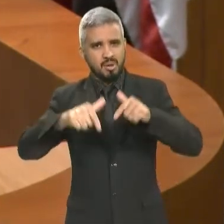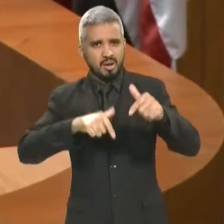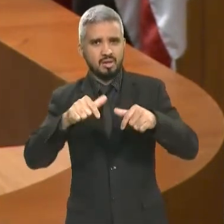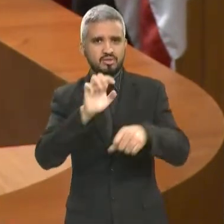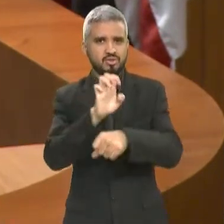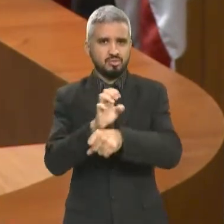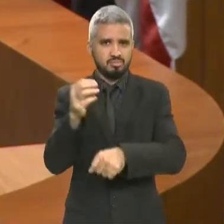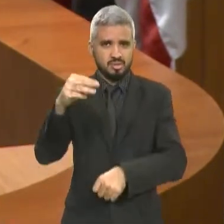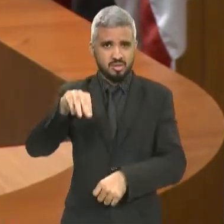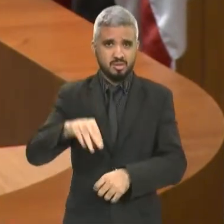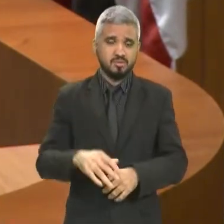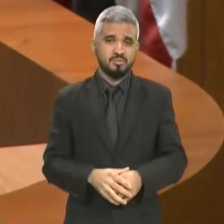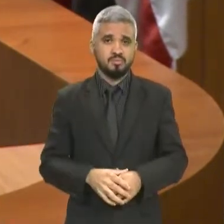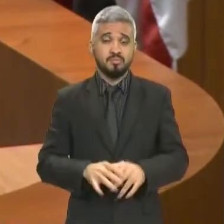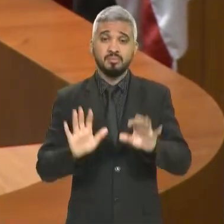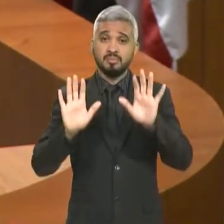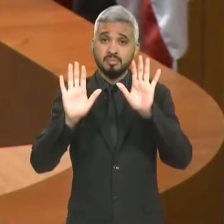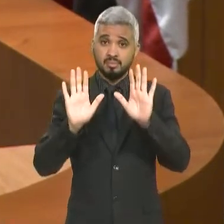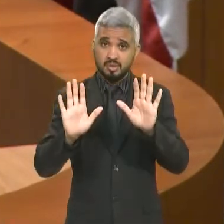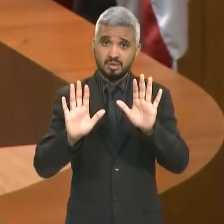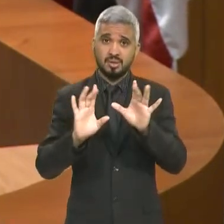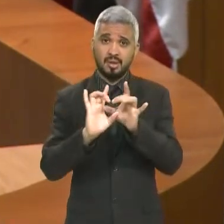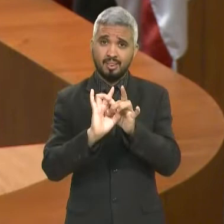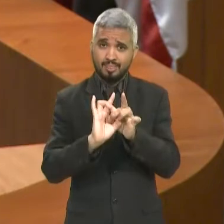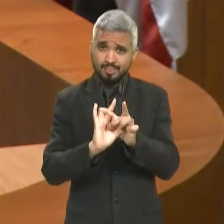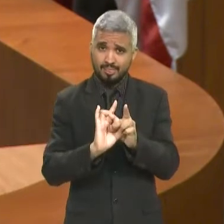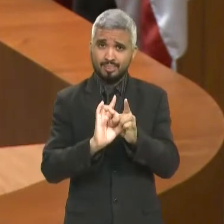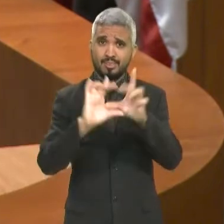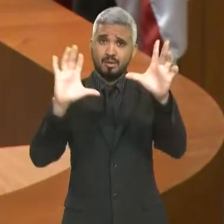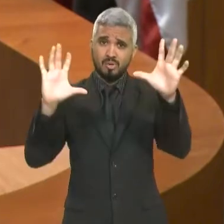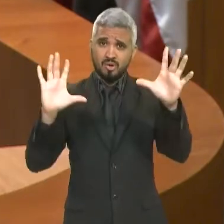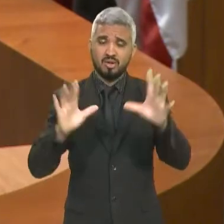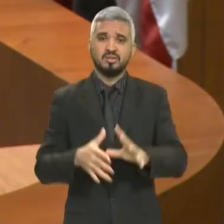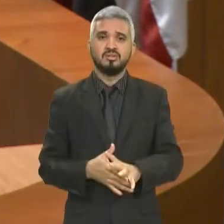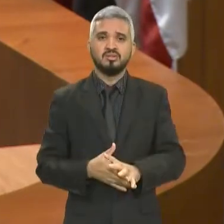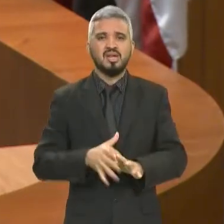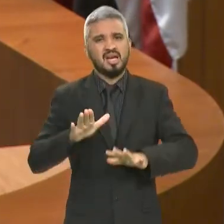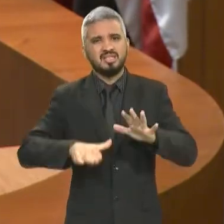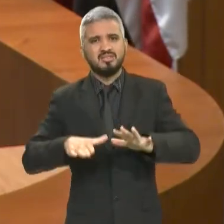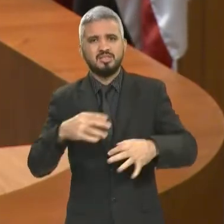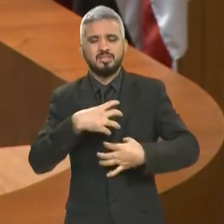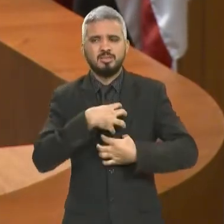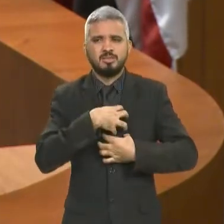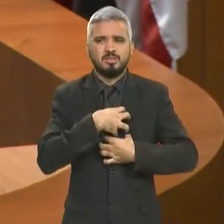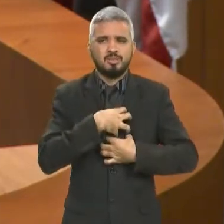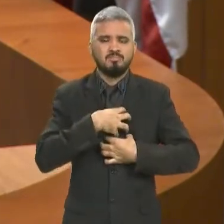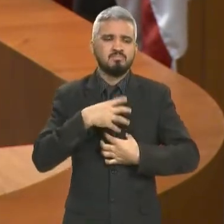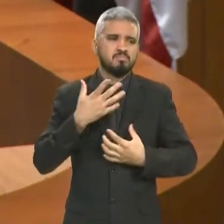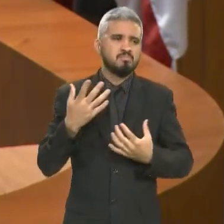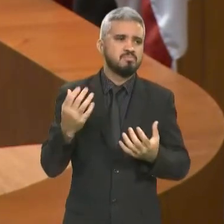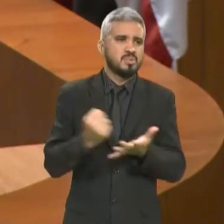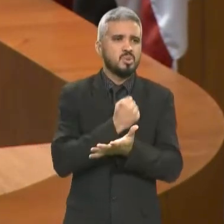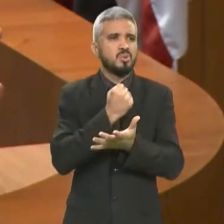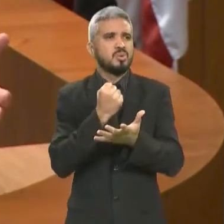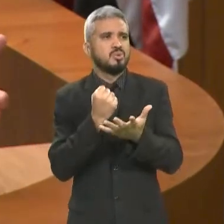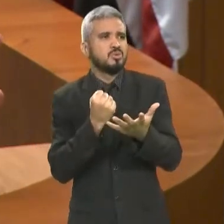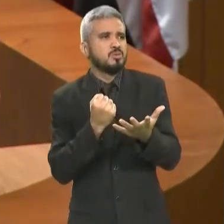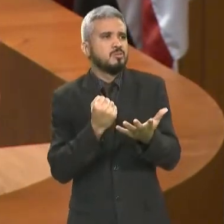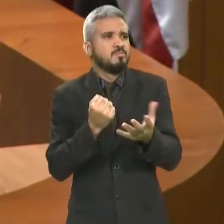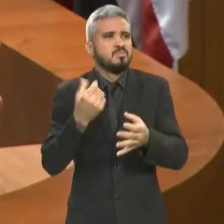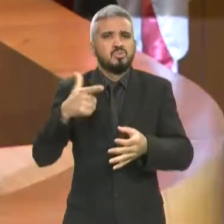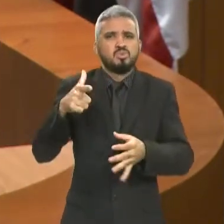ela é assim. A gente, às vezes, pode até se sentir injustiçado. Mas esse é o jogo. Só